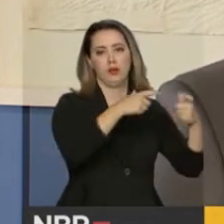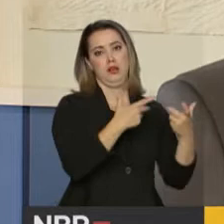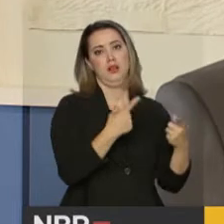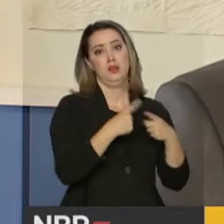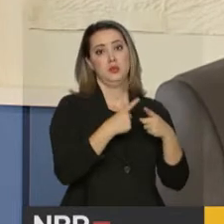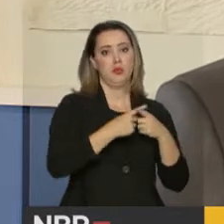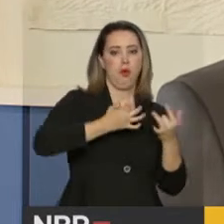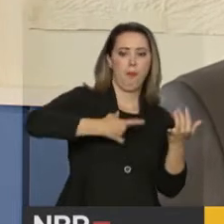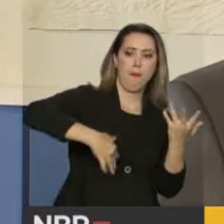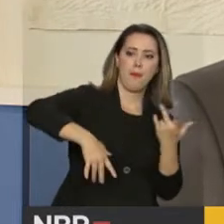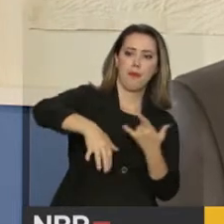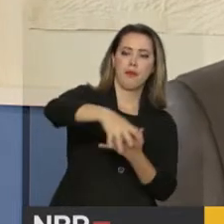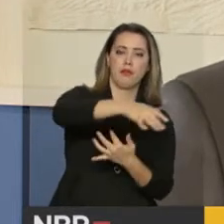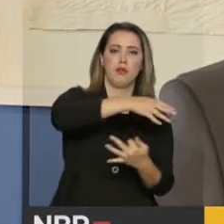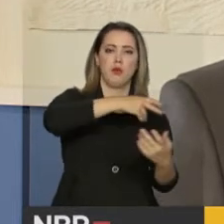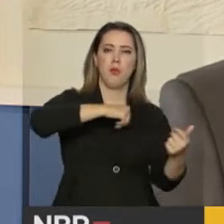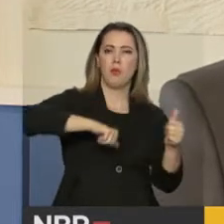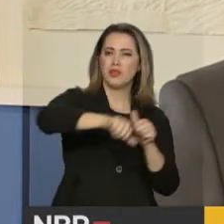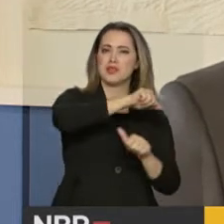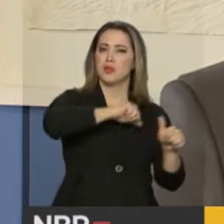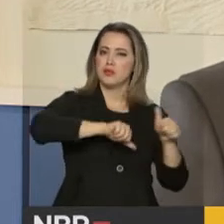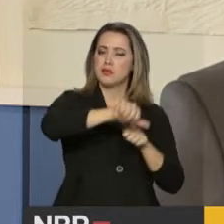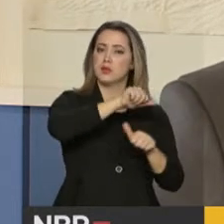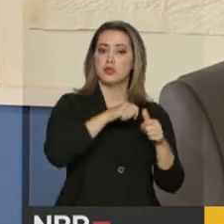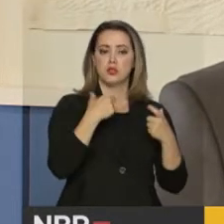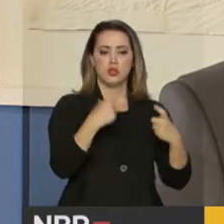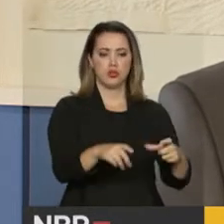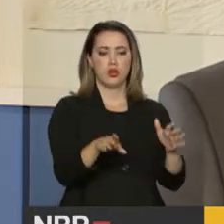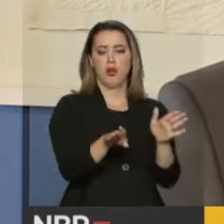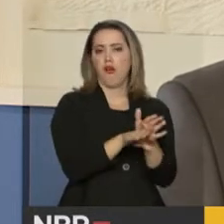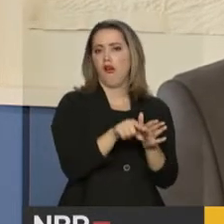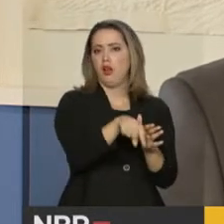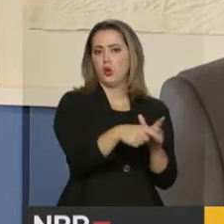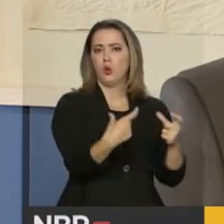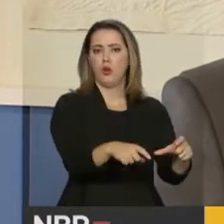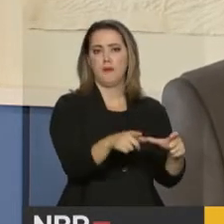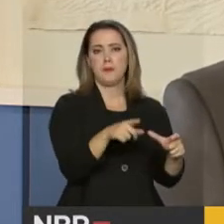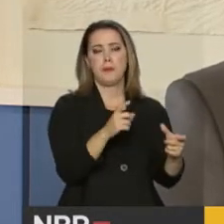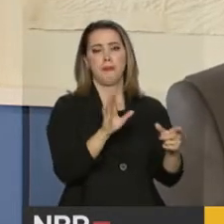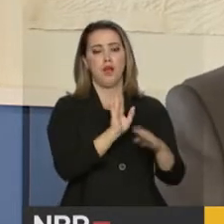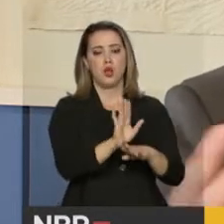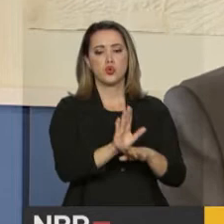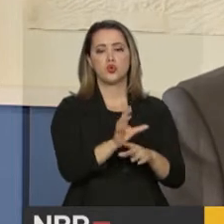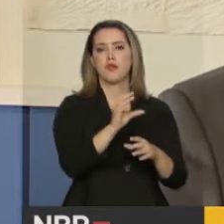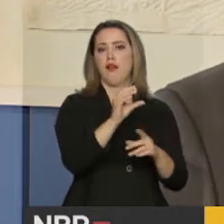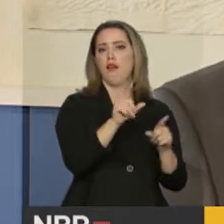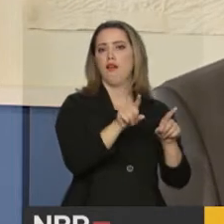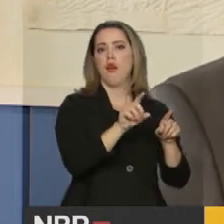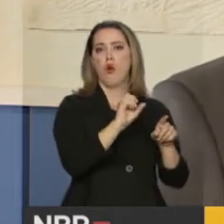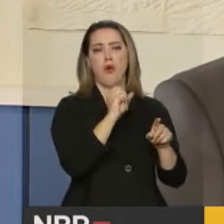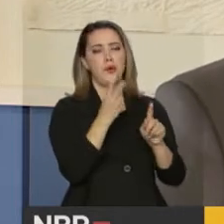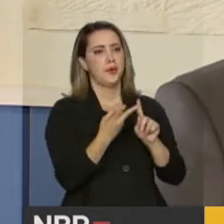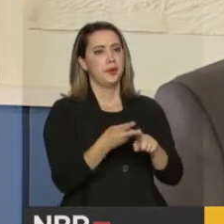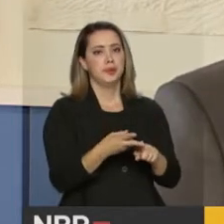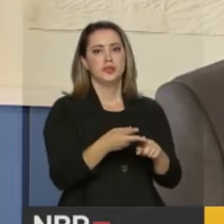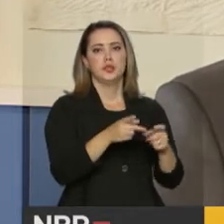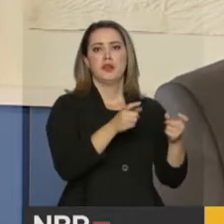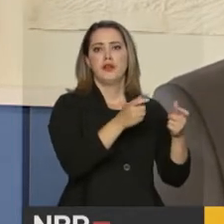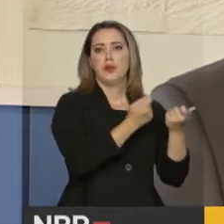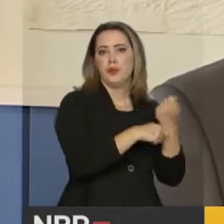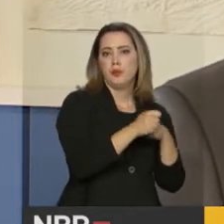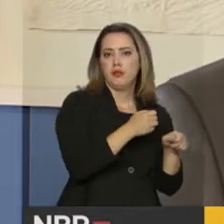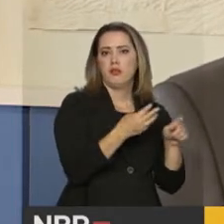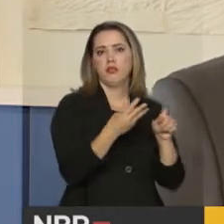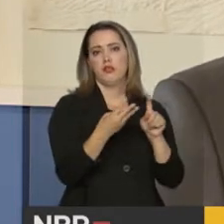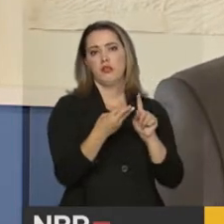rotatividade nossa, ele pode chegar num posto e pode ter que cuidar de assistência consular, pode ter que cuidar de assuntos